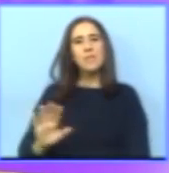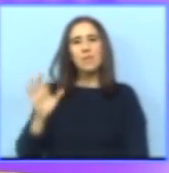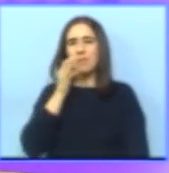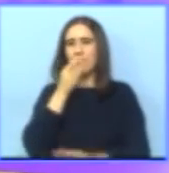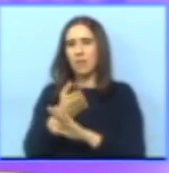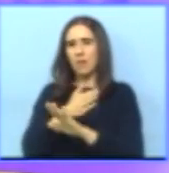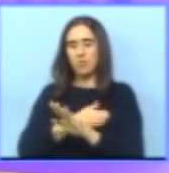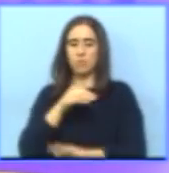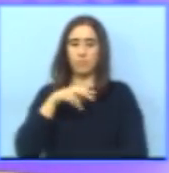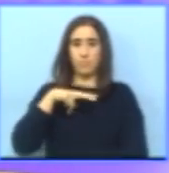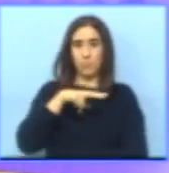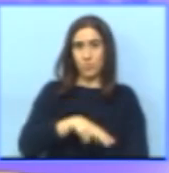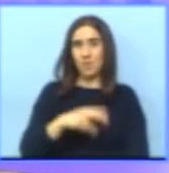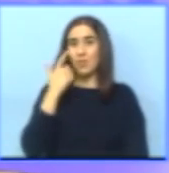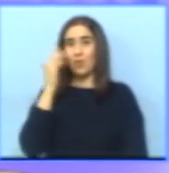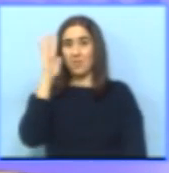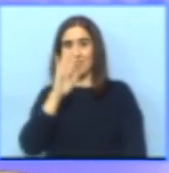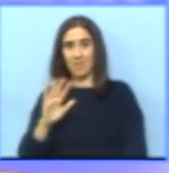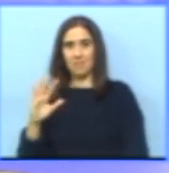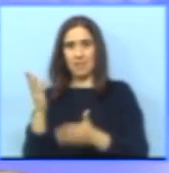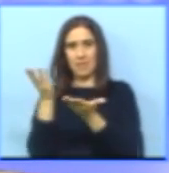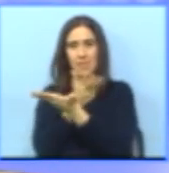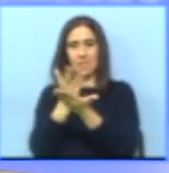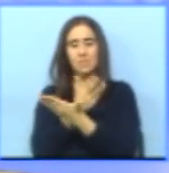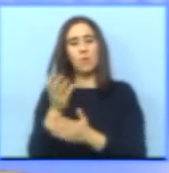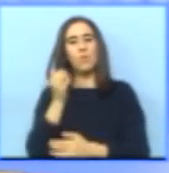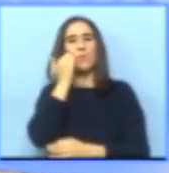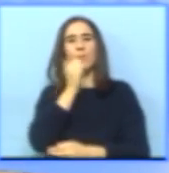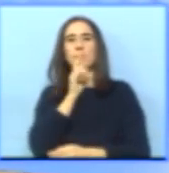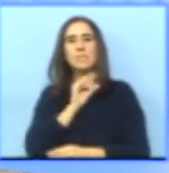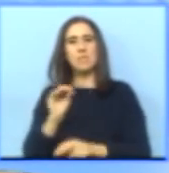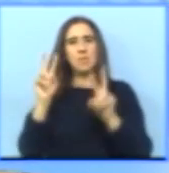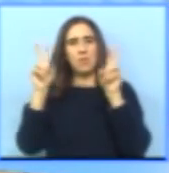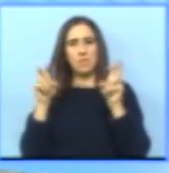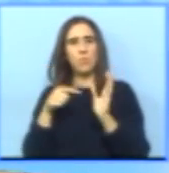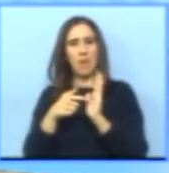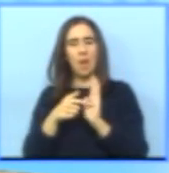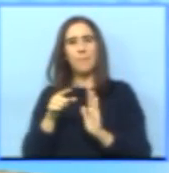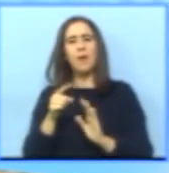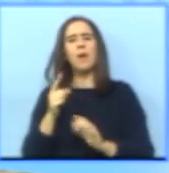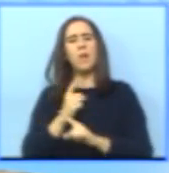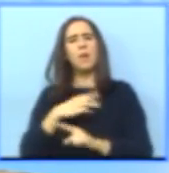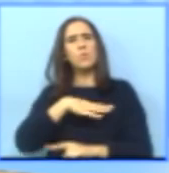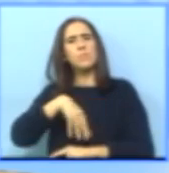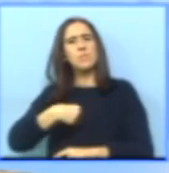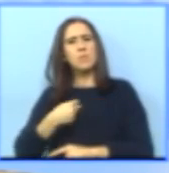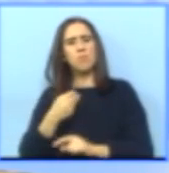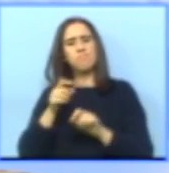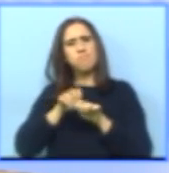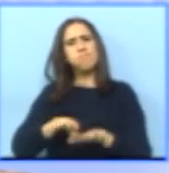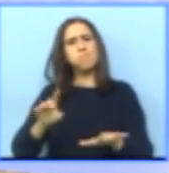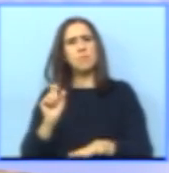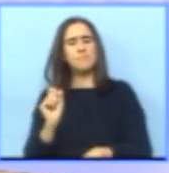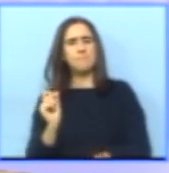entre Portugal e o Oriente que o filme Silêncio documenta, falemos da primeira globalização. A cultura,